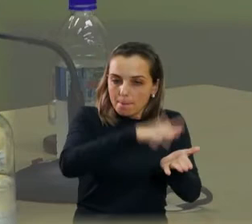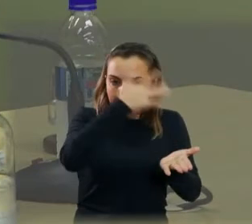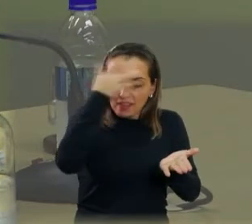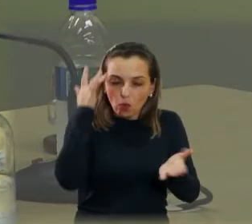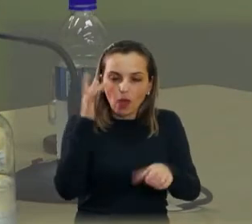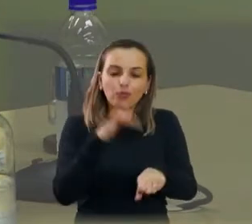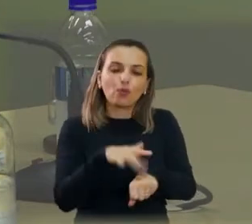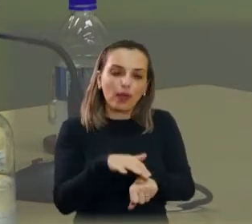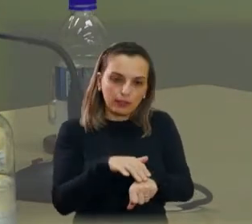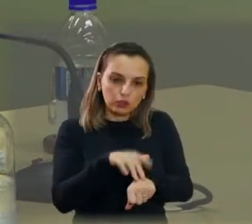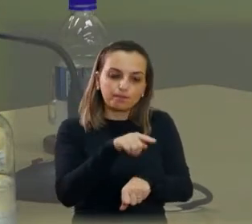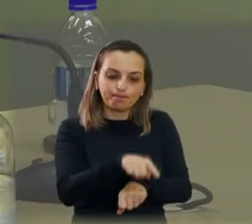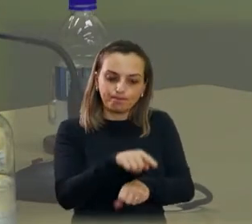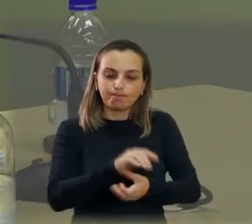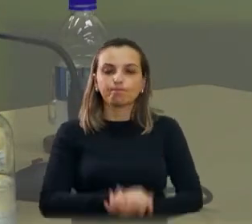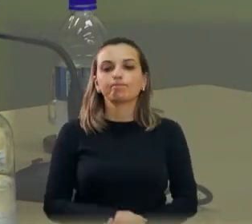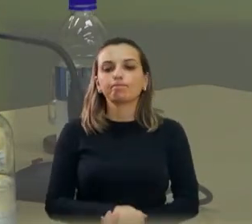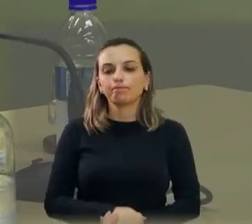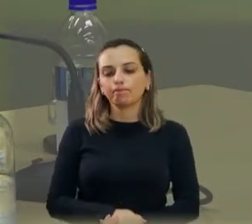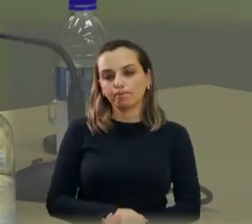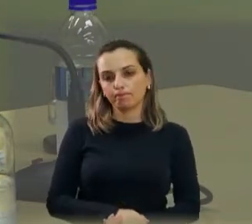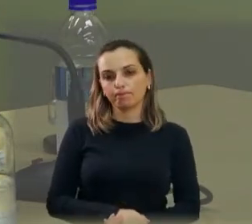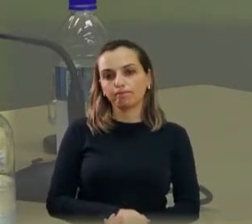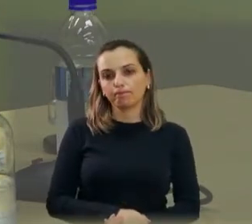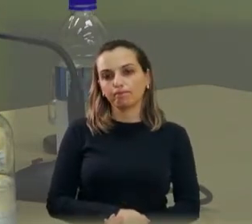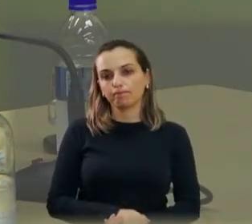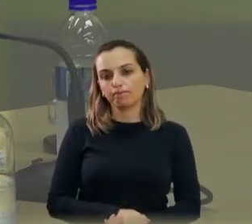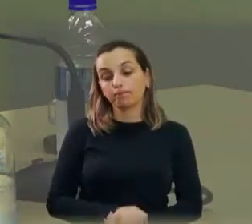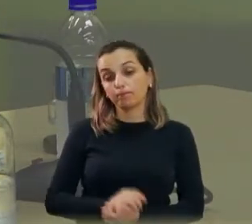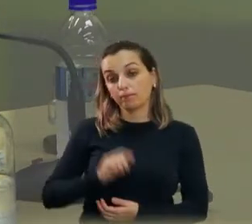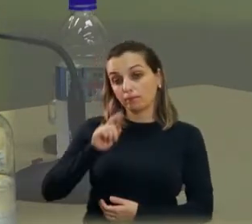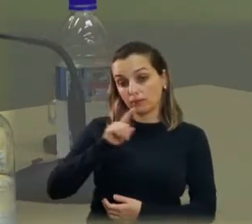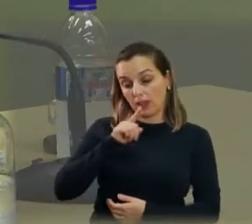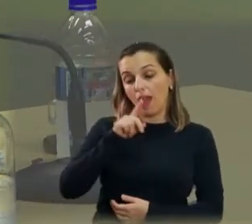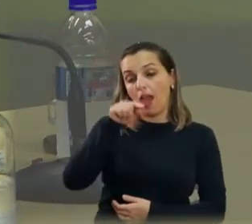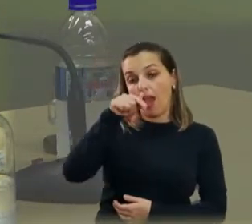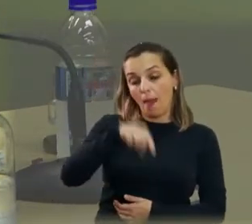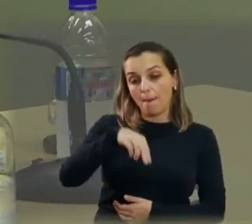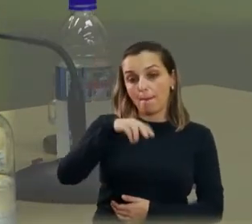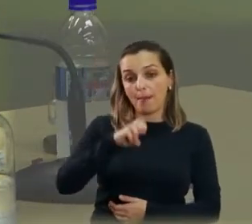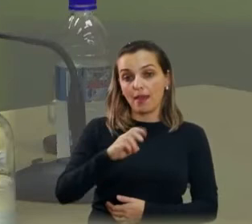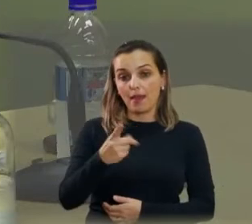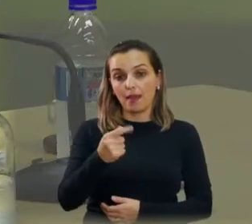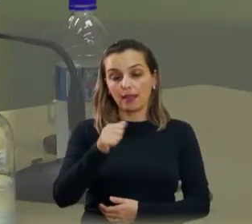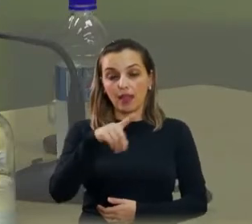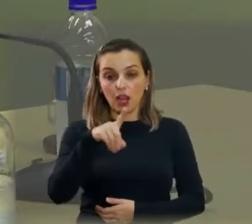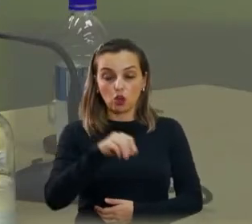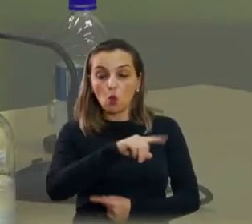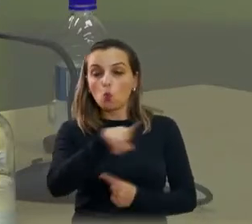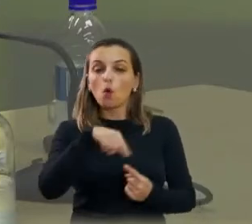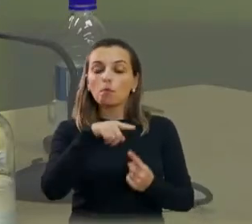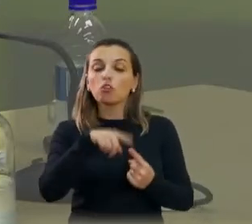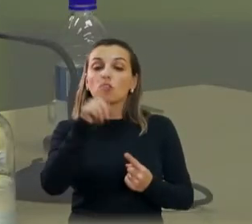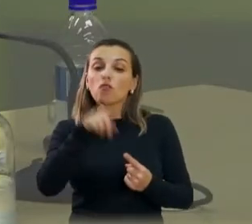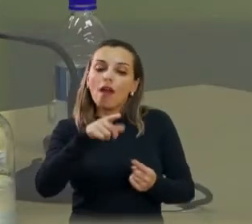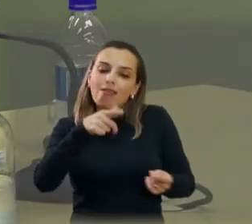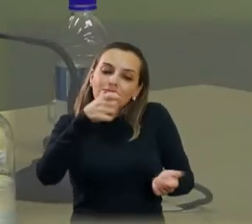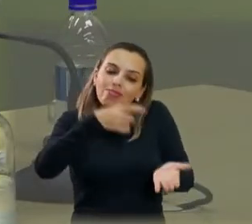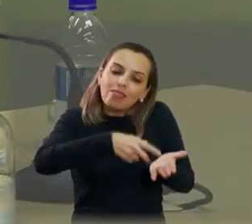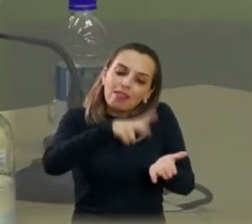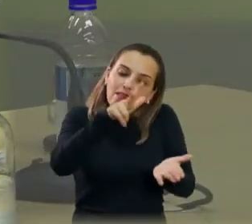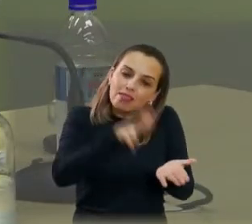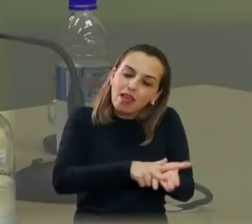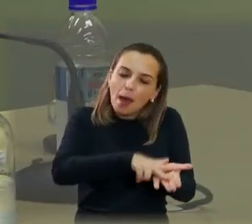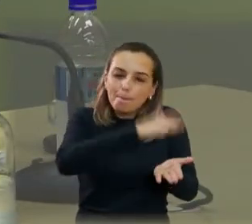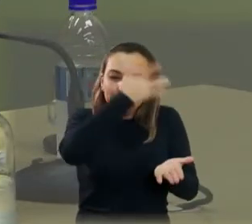positivaram para Covid. Então, a unidade do Melhado foi organizada inicialmente para a internação de pacientes